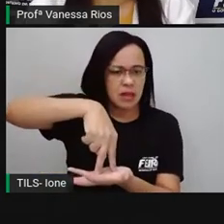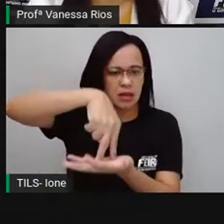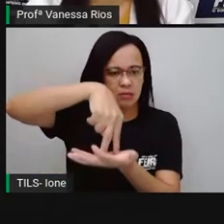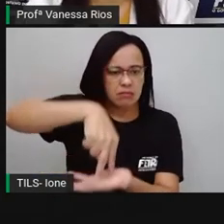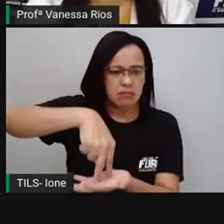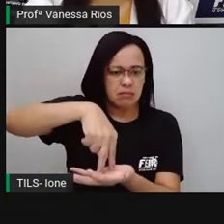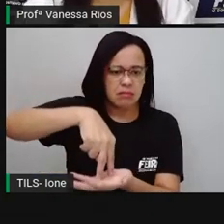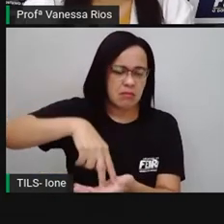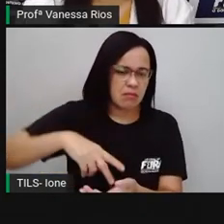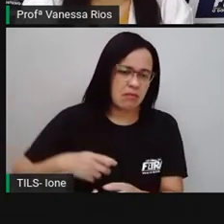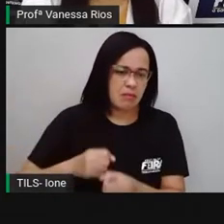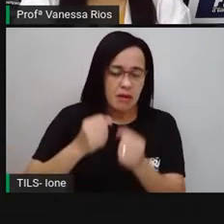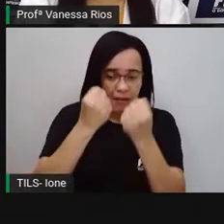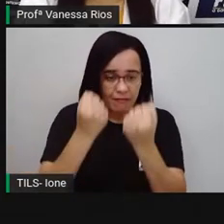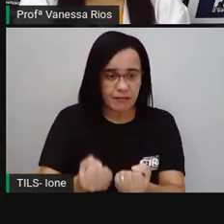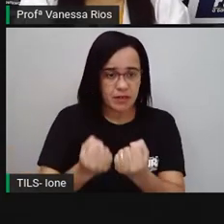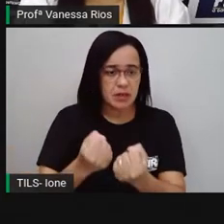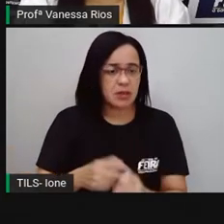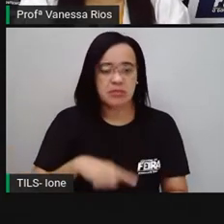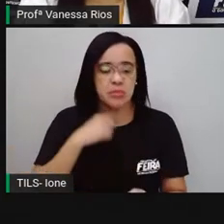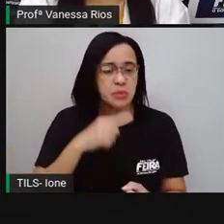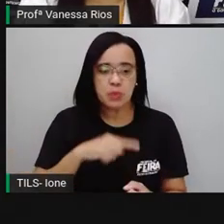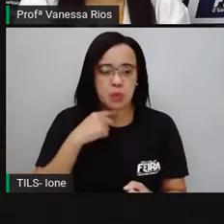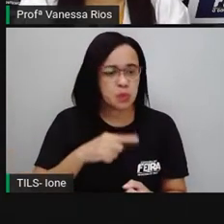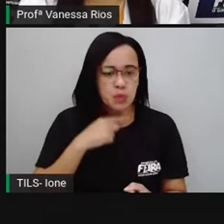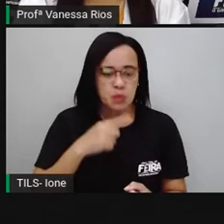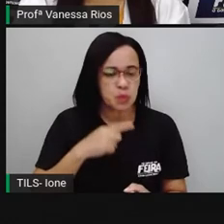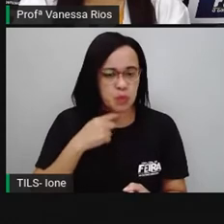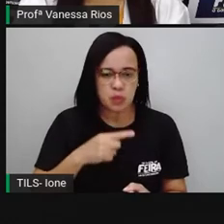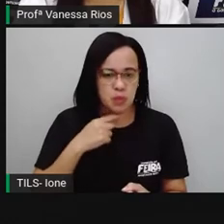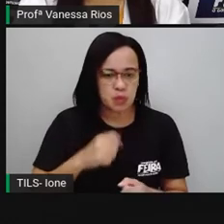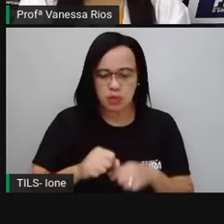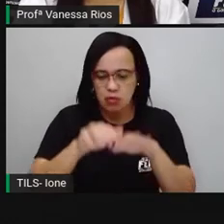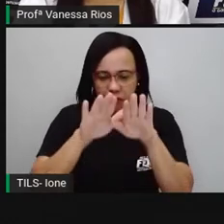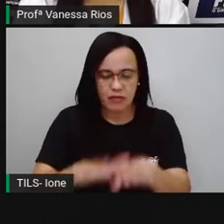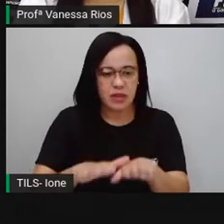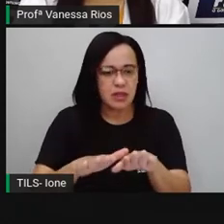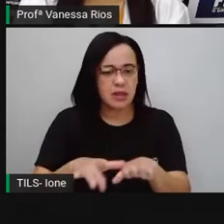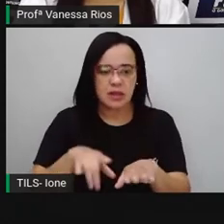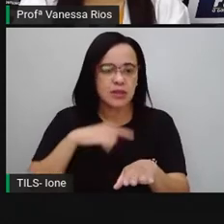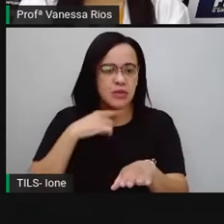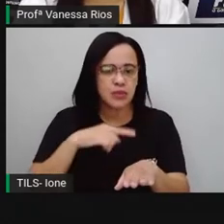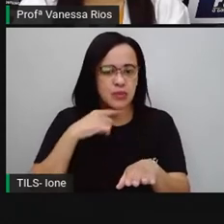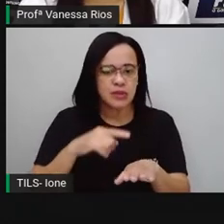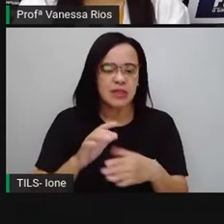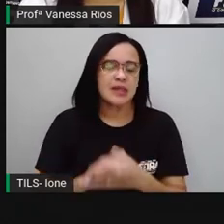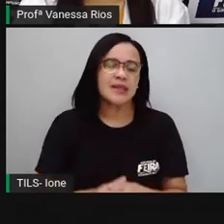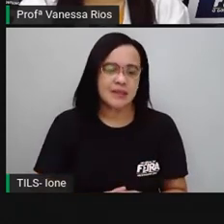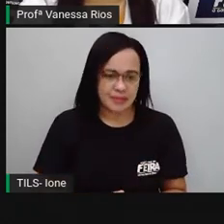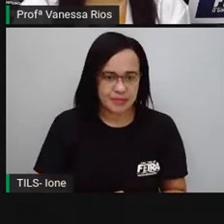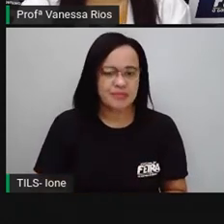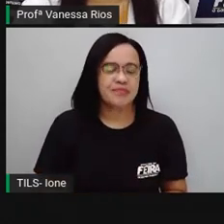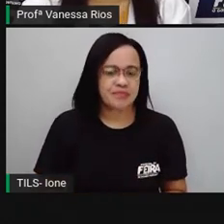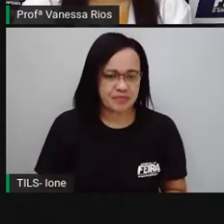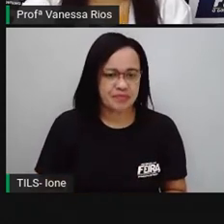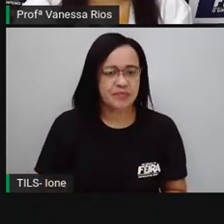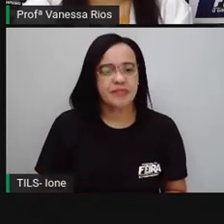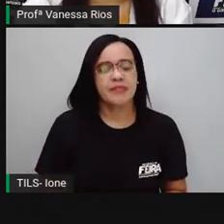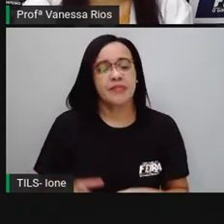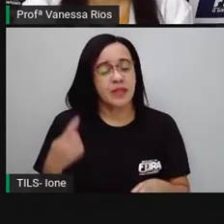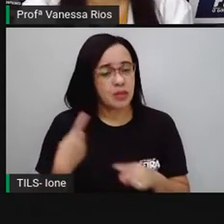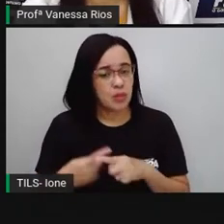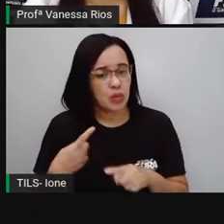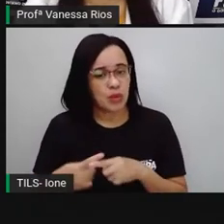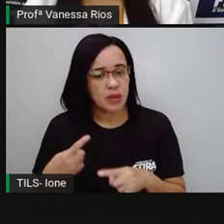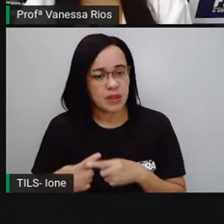totalmente, né? Se a gente for virar aqui essa figura, por exemplo, apenas essa parte da face vai ficar aí encostada, não